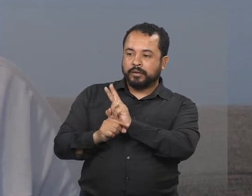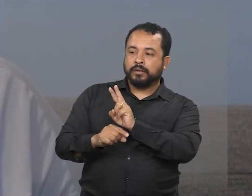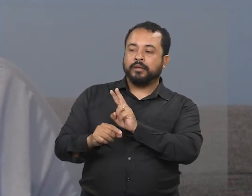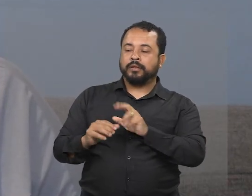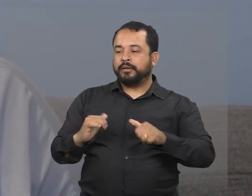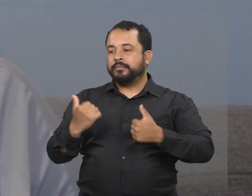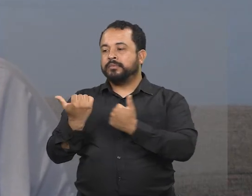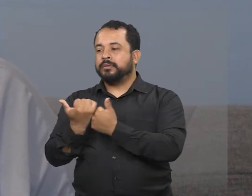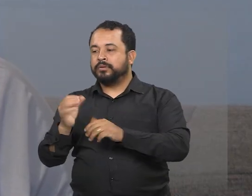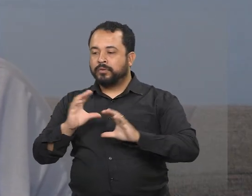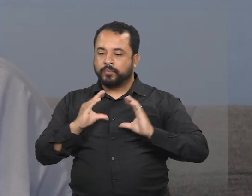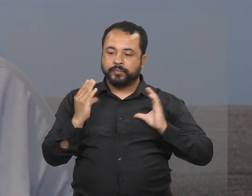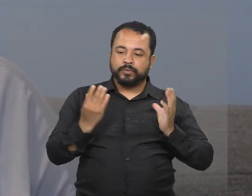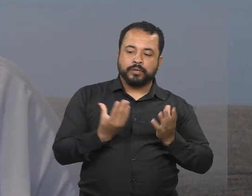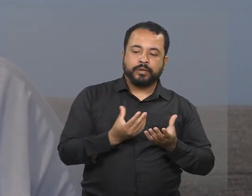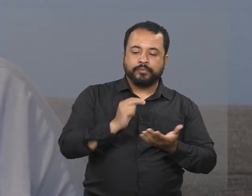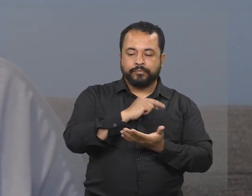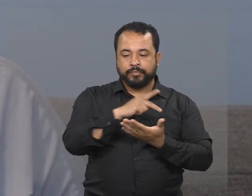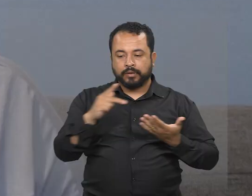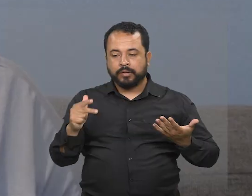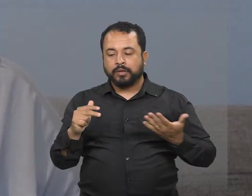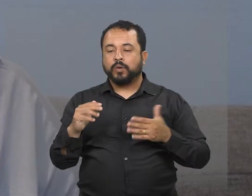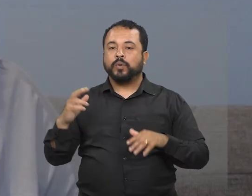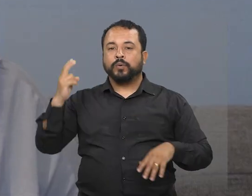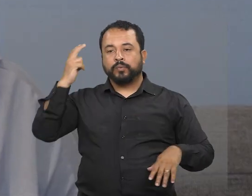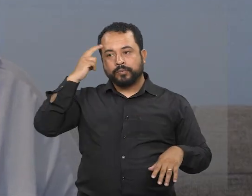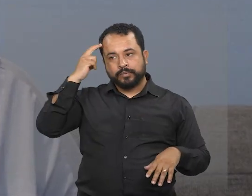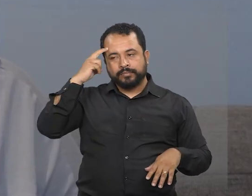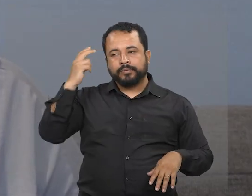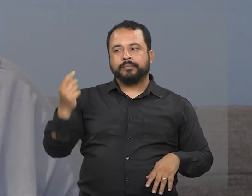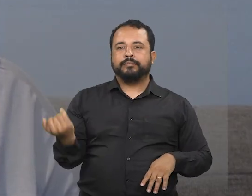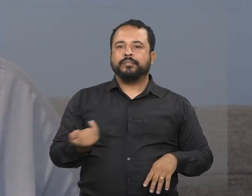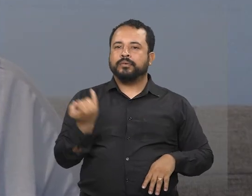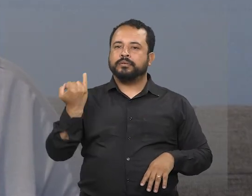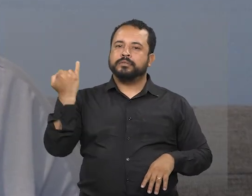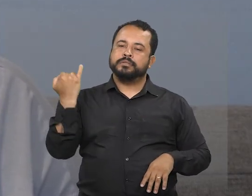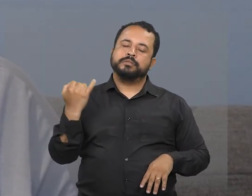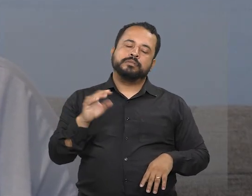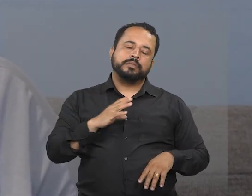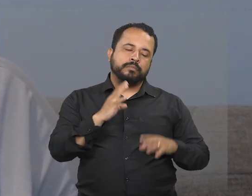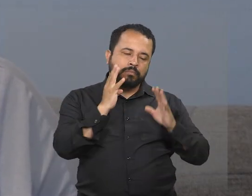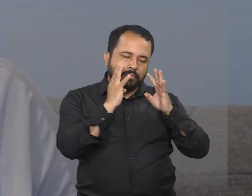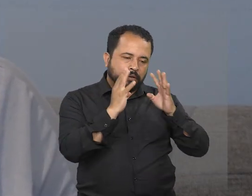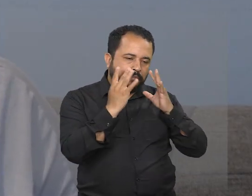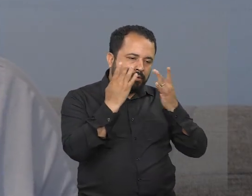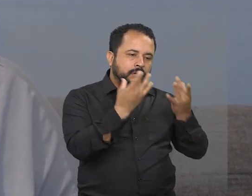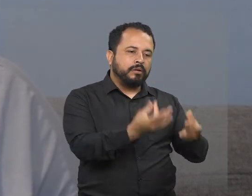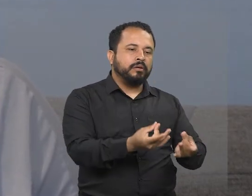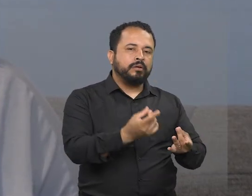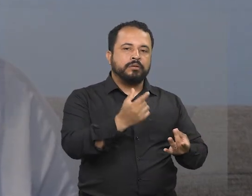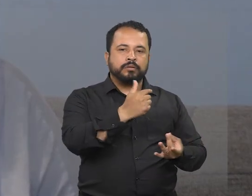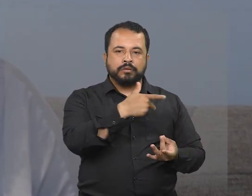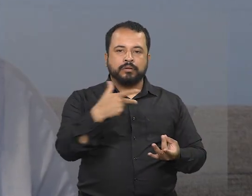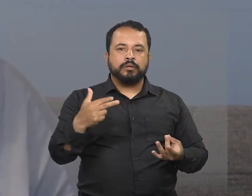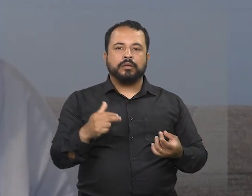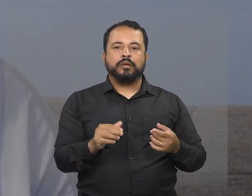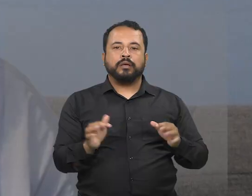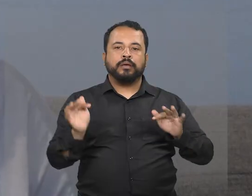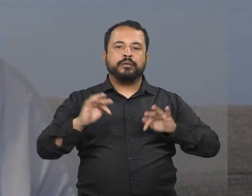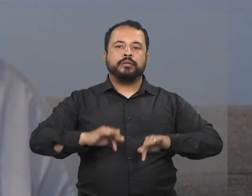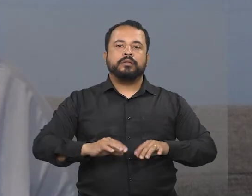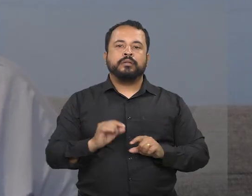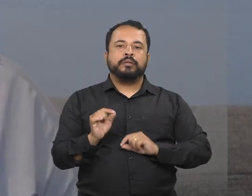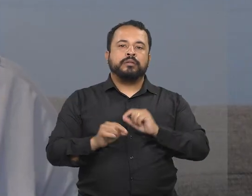escutas da comunidade e diferentes segmentos. A cultura é um segmento que já foi escutado e será escutado até